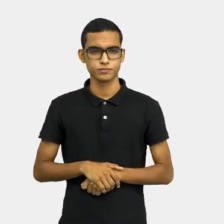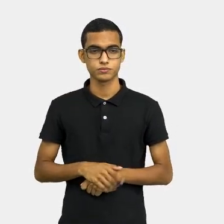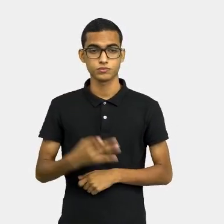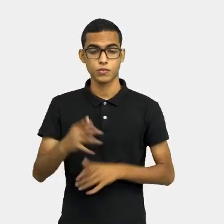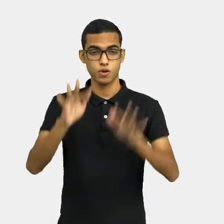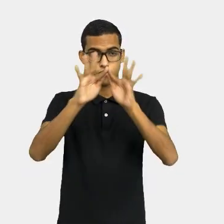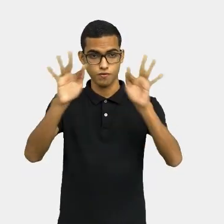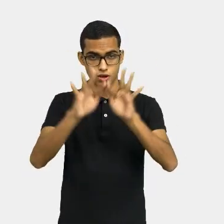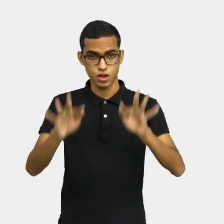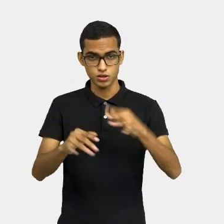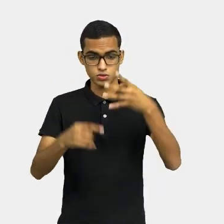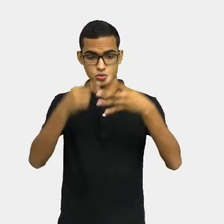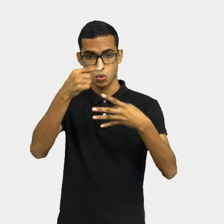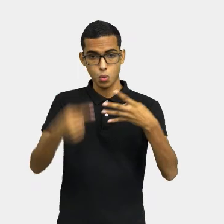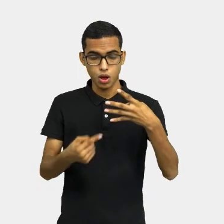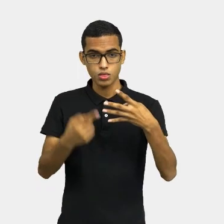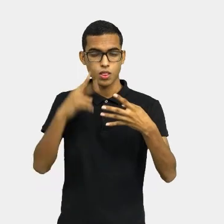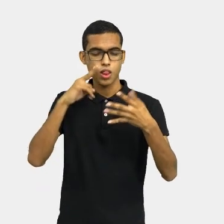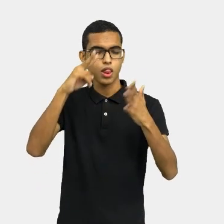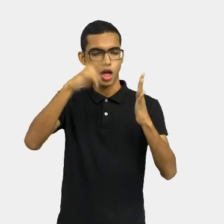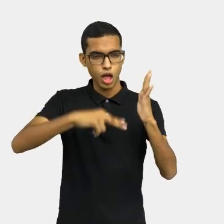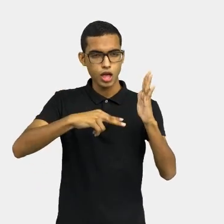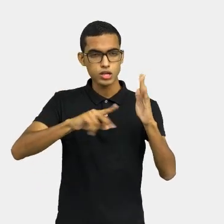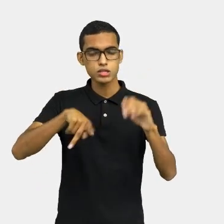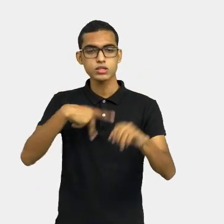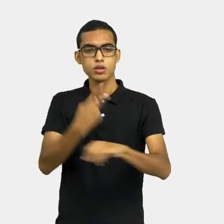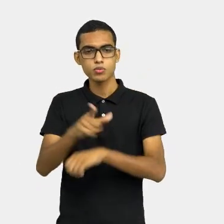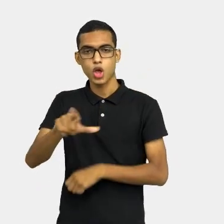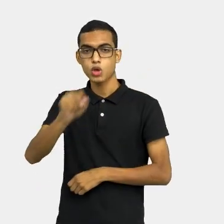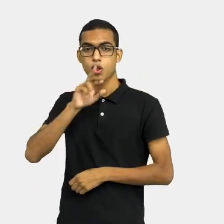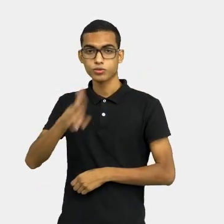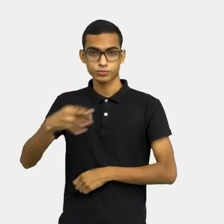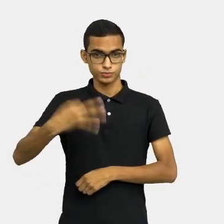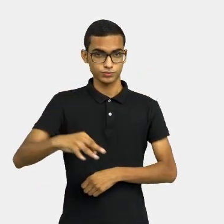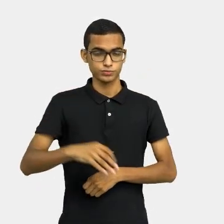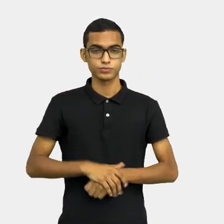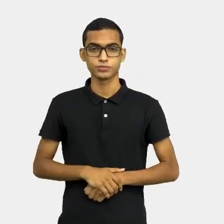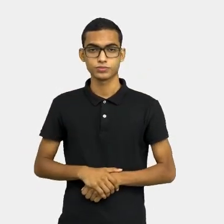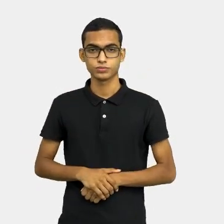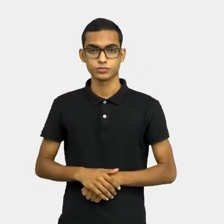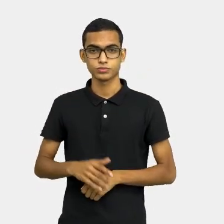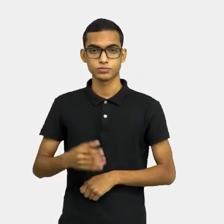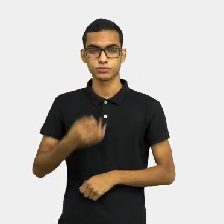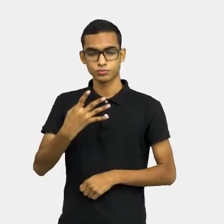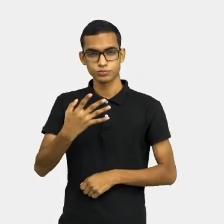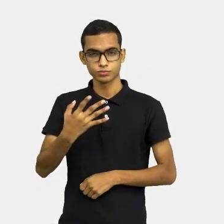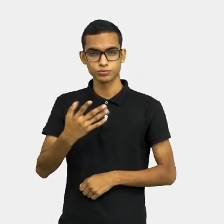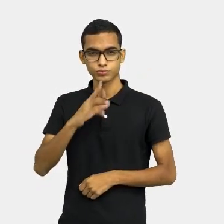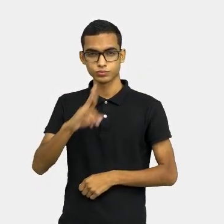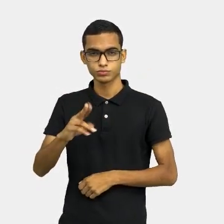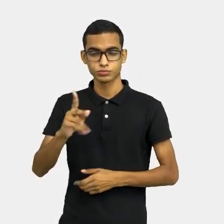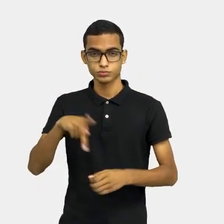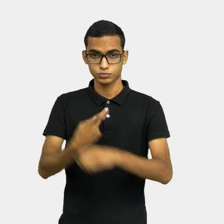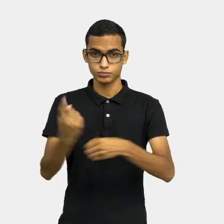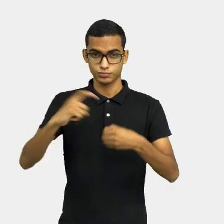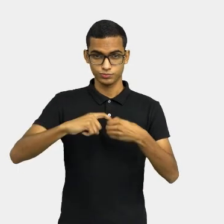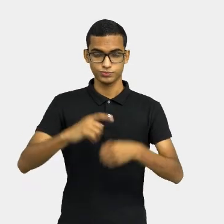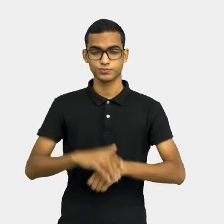com atenção e depois marque a alternativa correta. Vamos lá? Bom trabalho e até daqui a pouco.